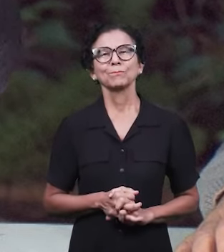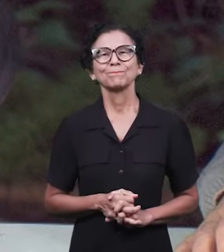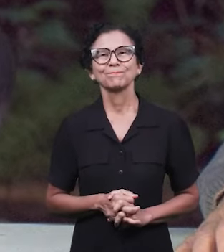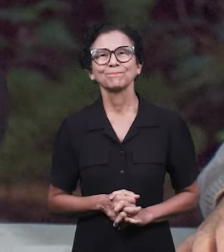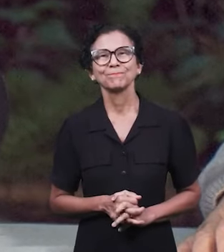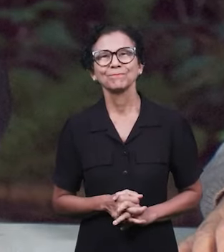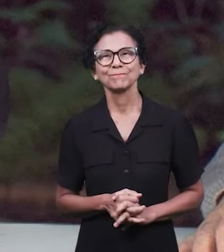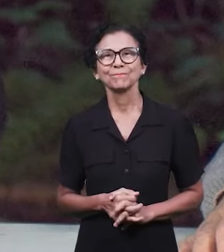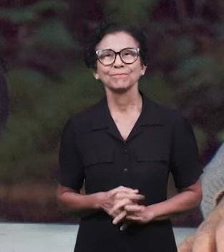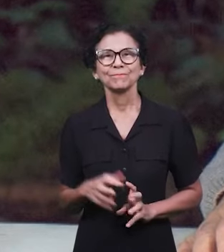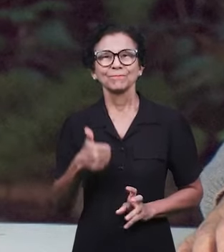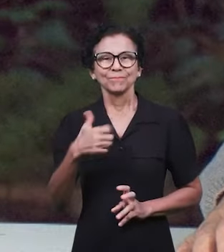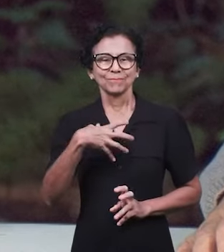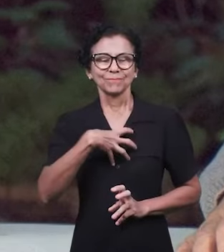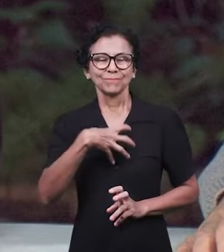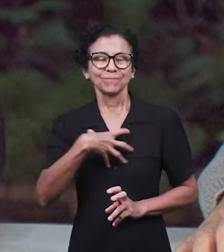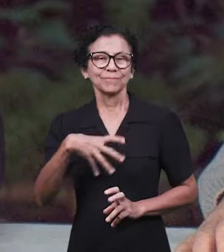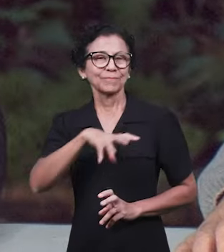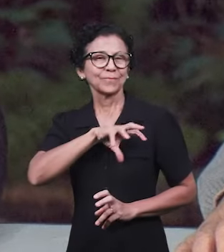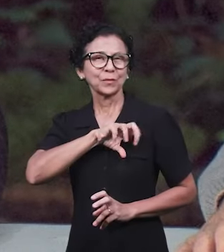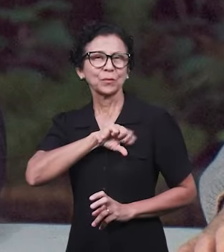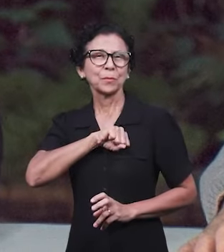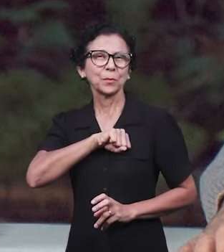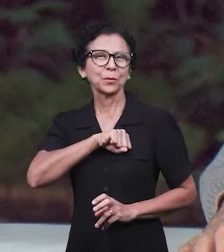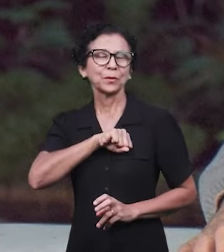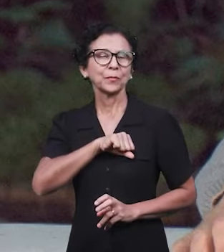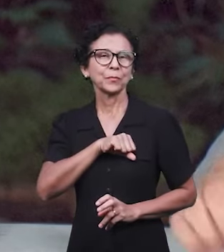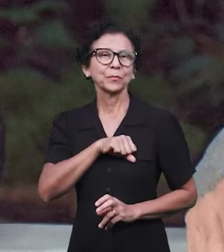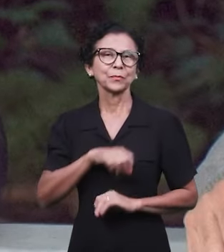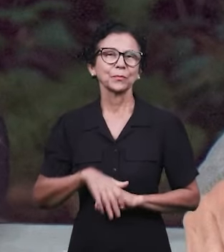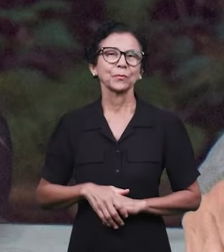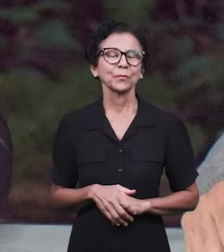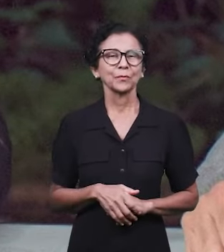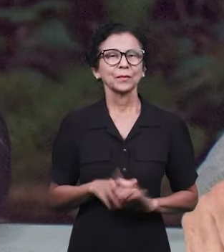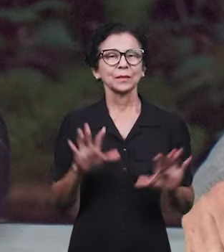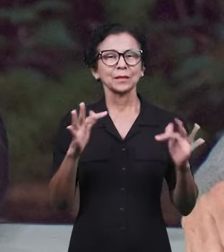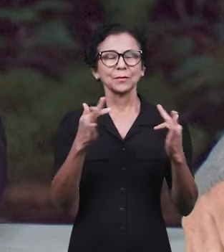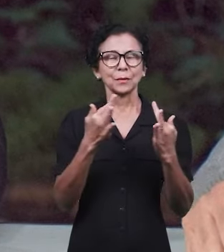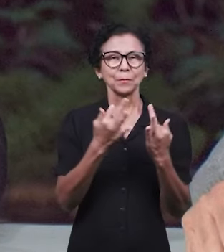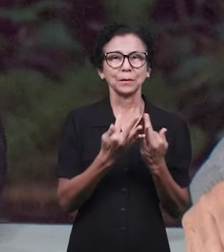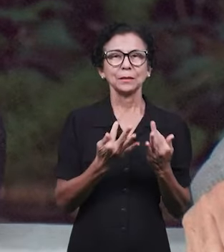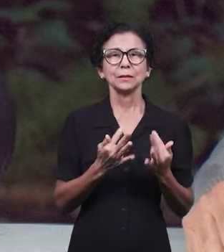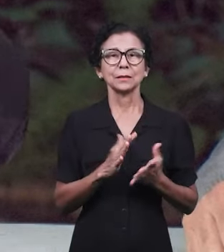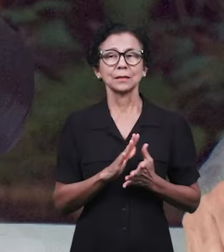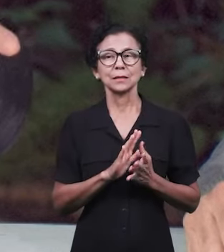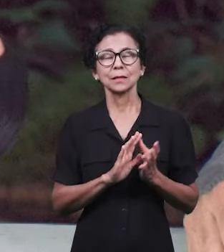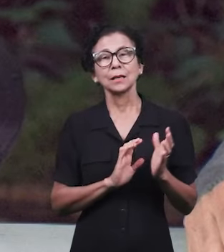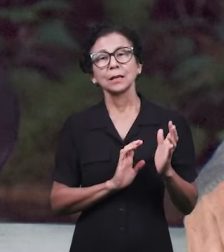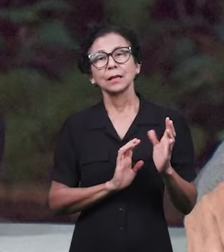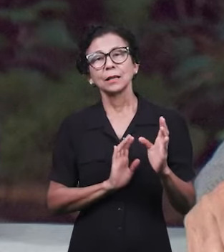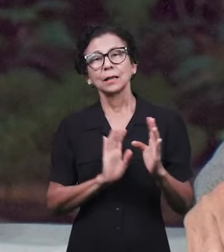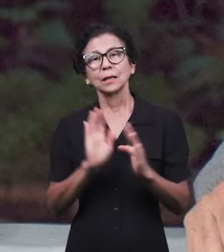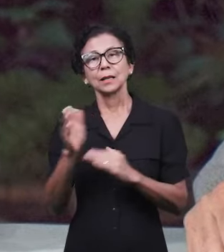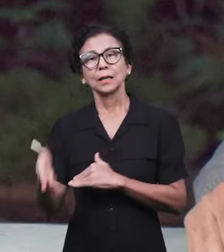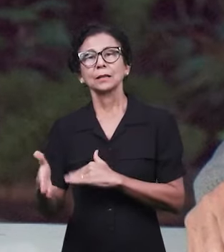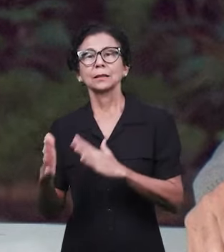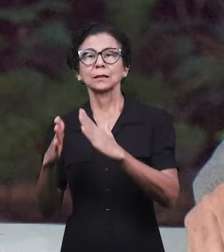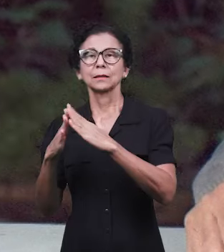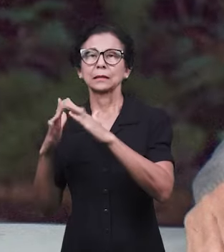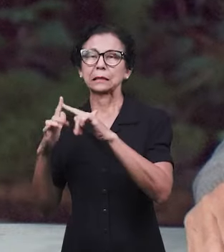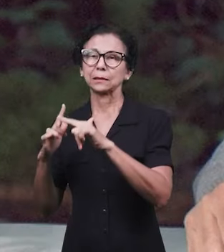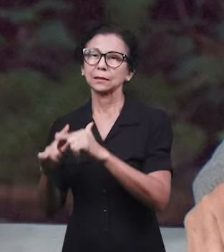seus movimentos, assim como nossos irmãos comentou hoje na parte da manhã, essa observação e